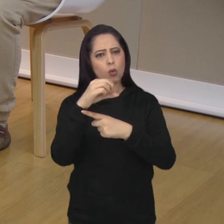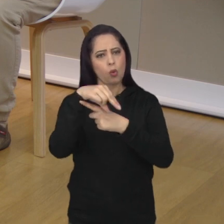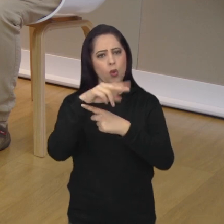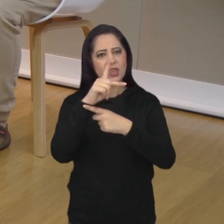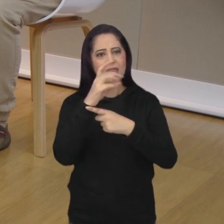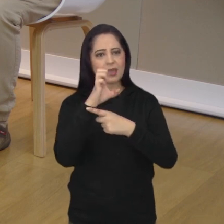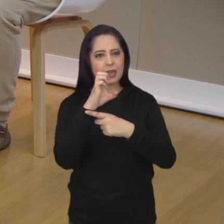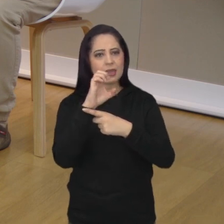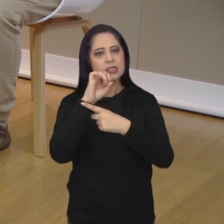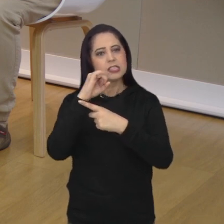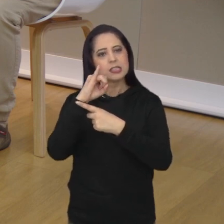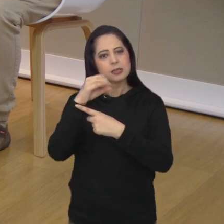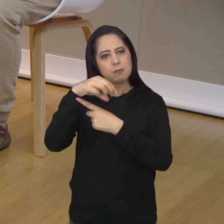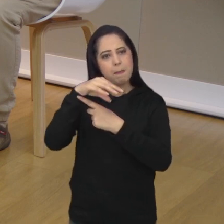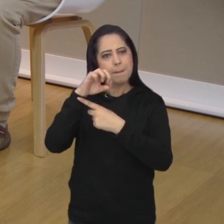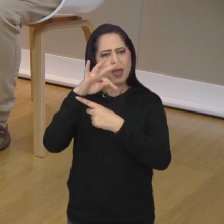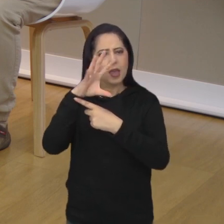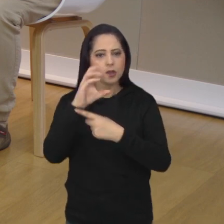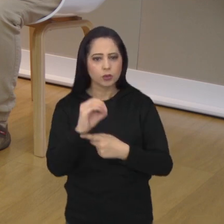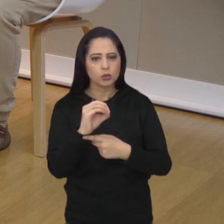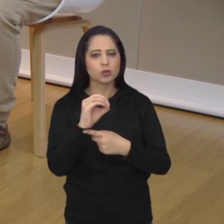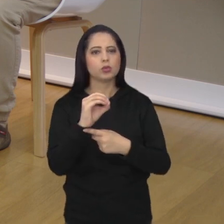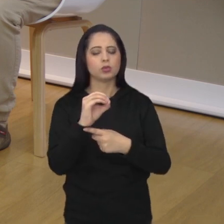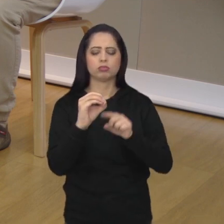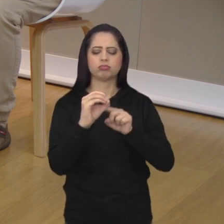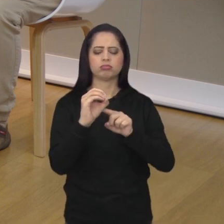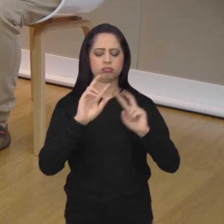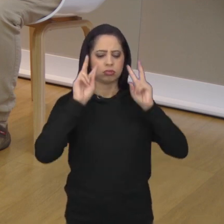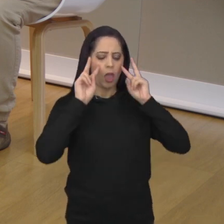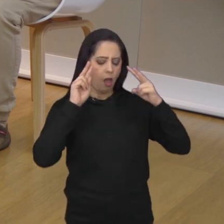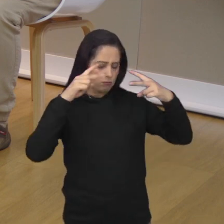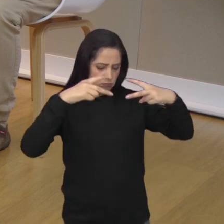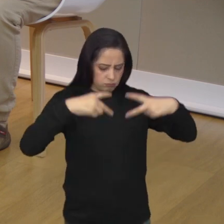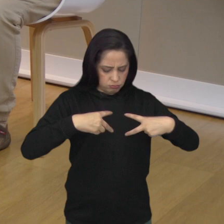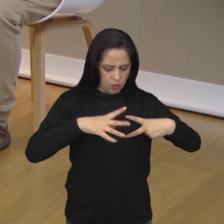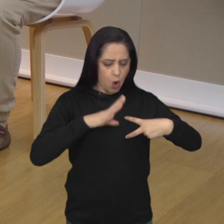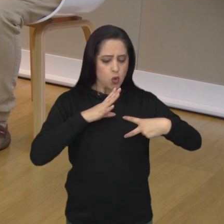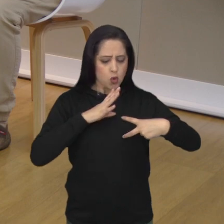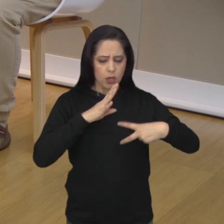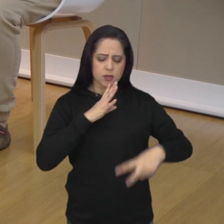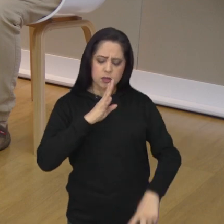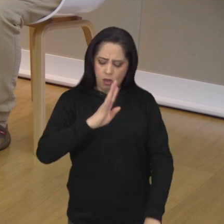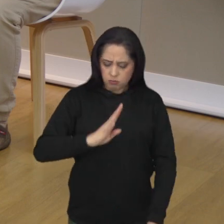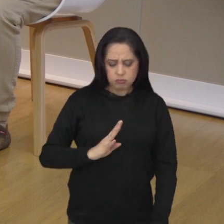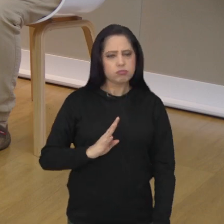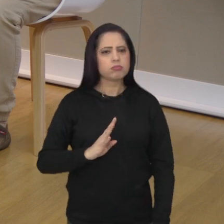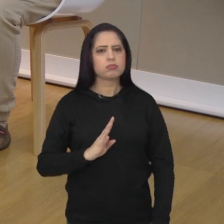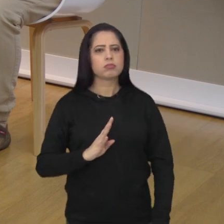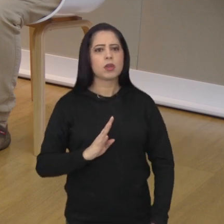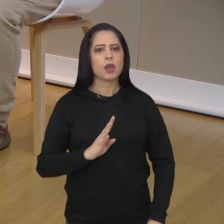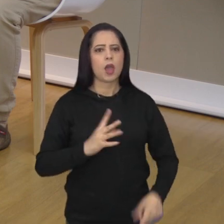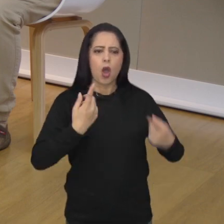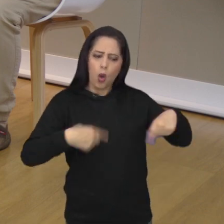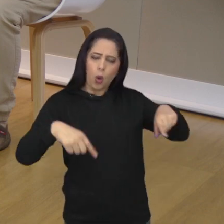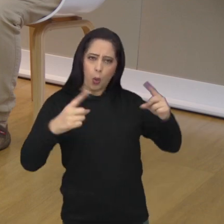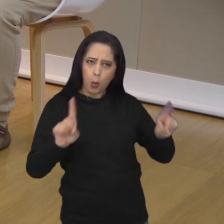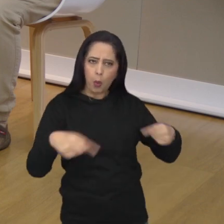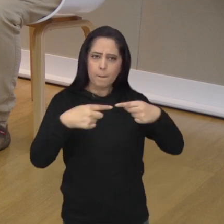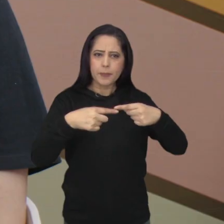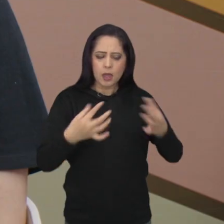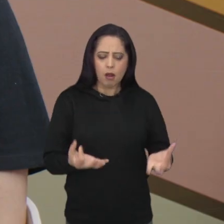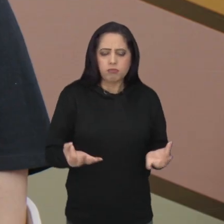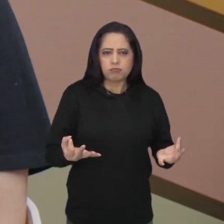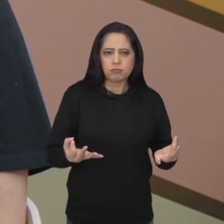sobre meditação, as reportagens que a gente assiste, tem o tal do autoconhecimento. Uhum. Qual a relação do autoconhecimento com a